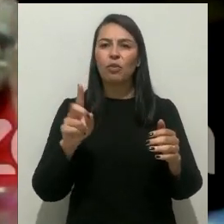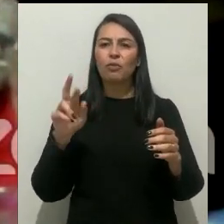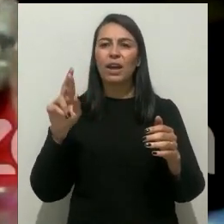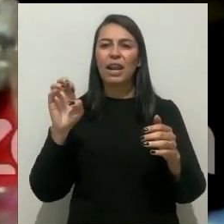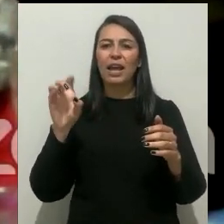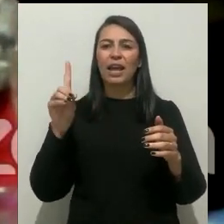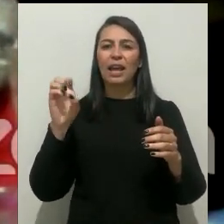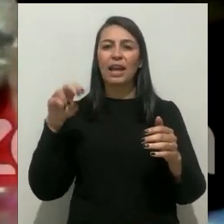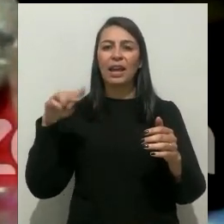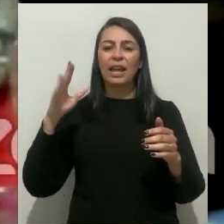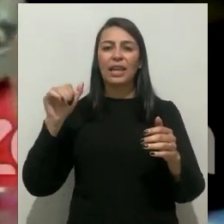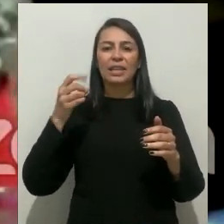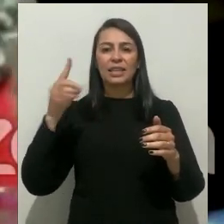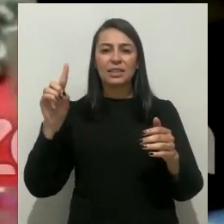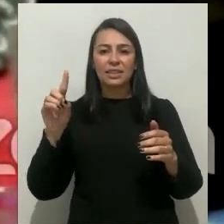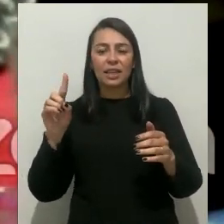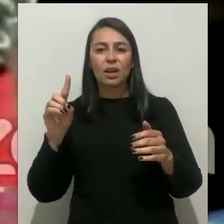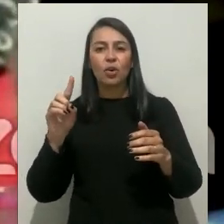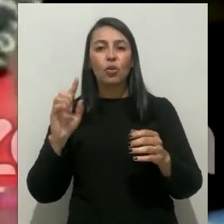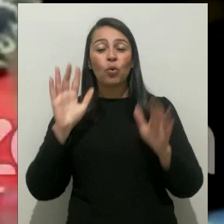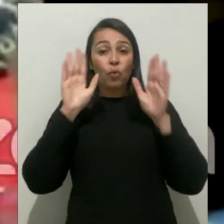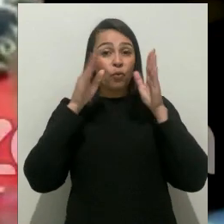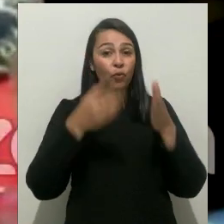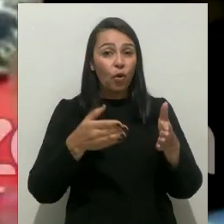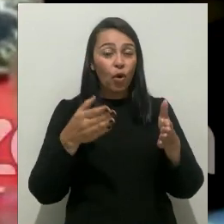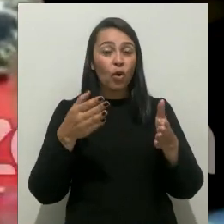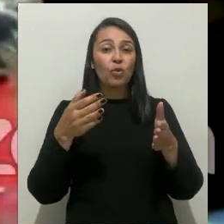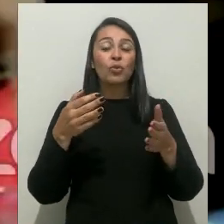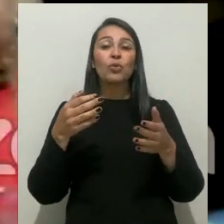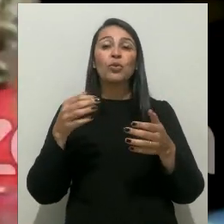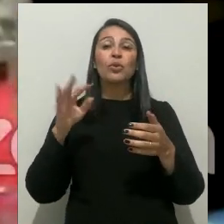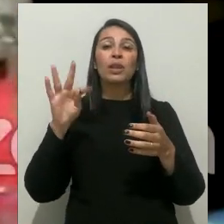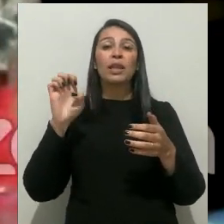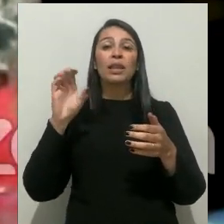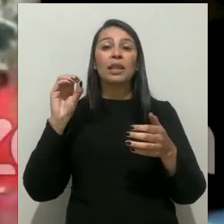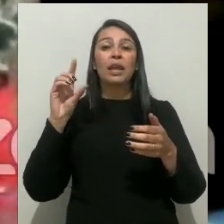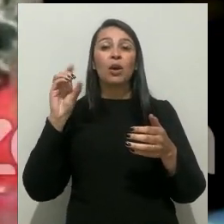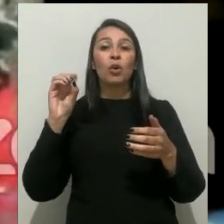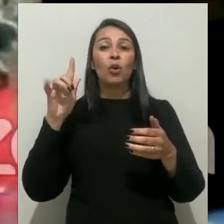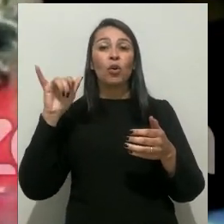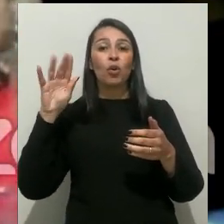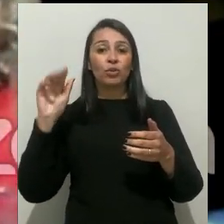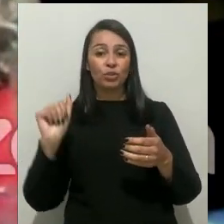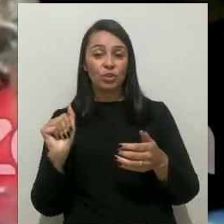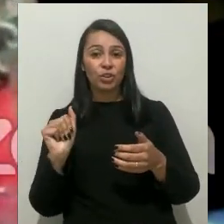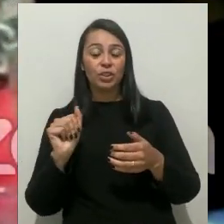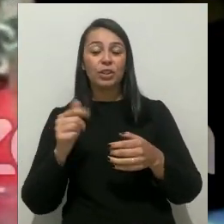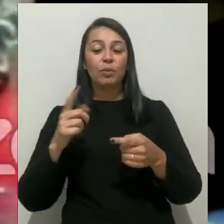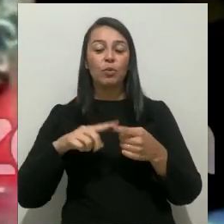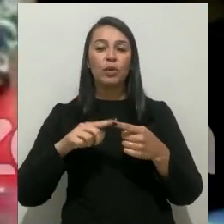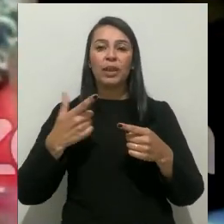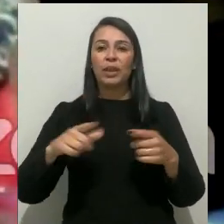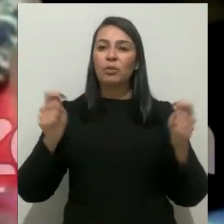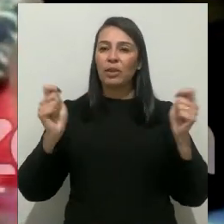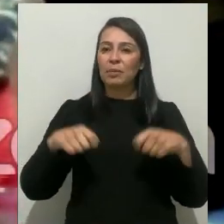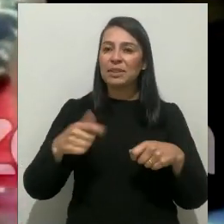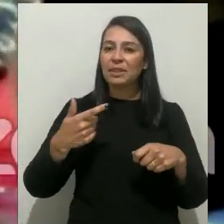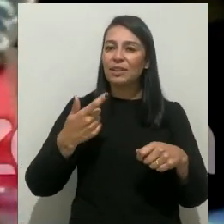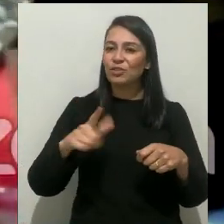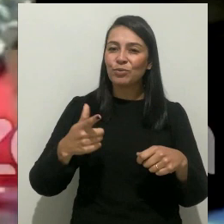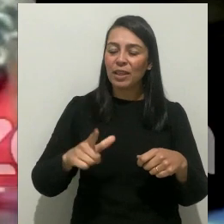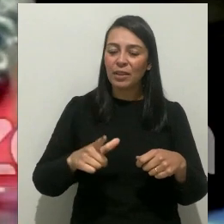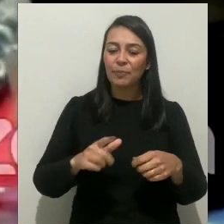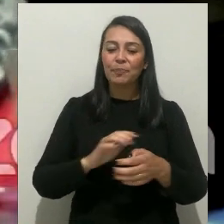vista teológico, porque eu não tenho essa capacidade, e sempre se fala de redenção ligada